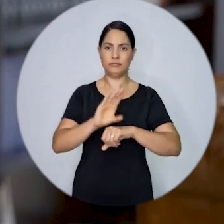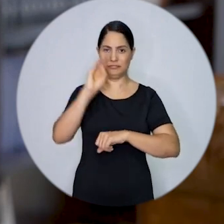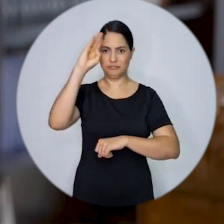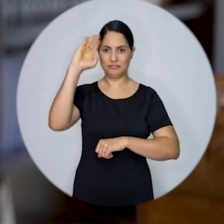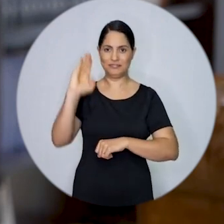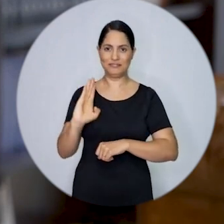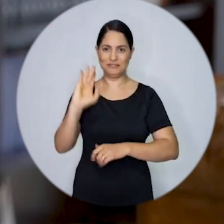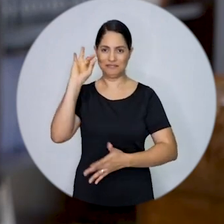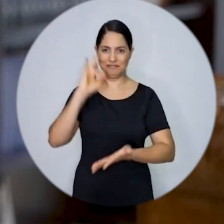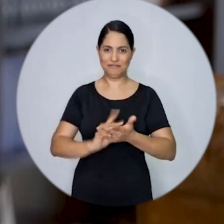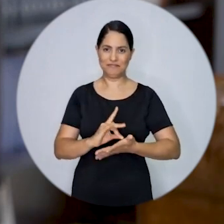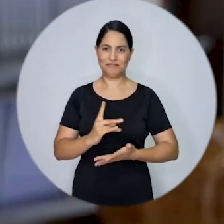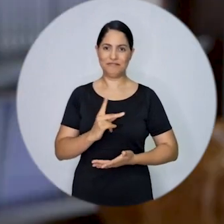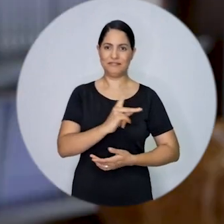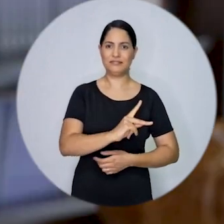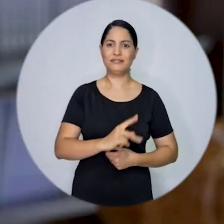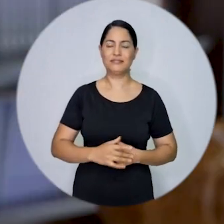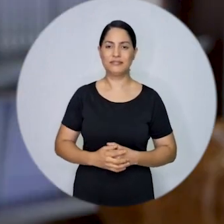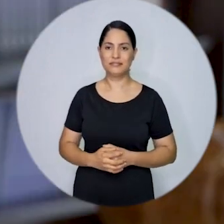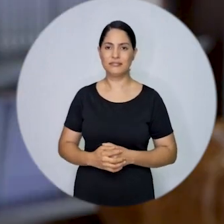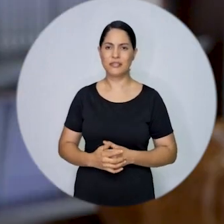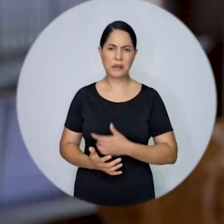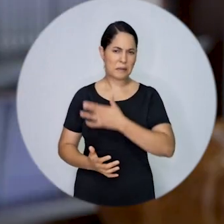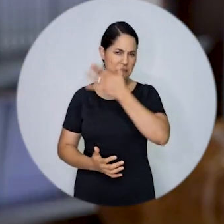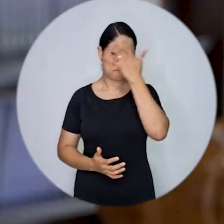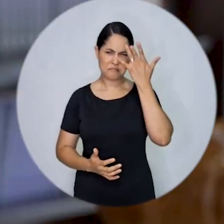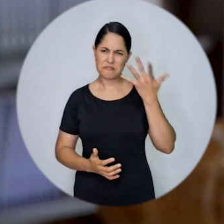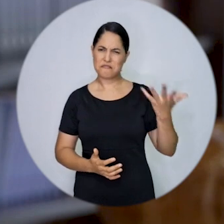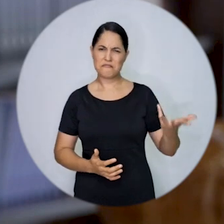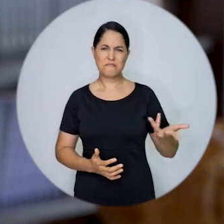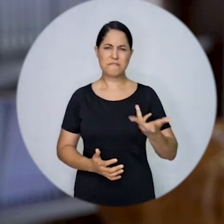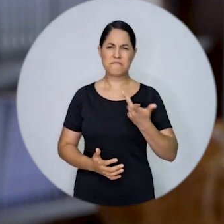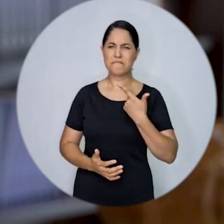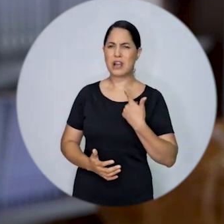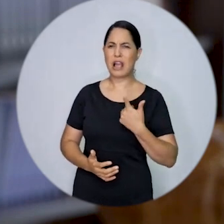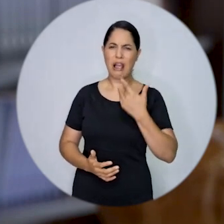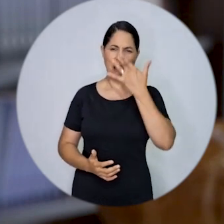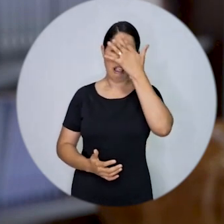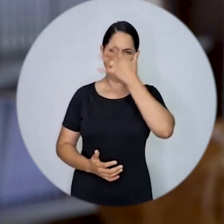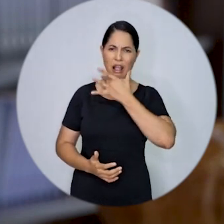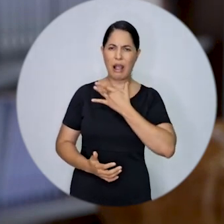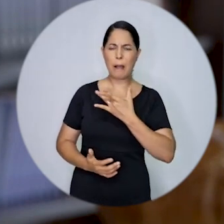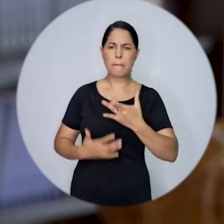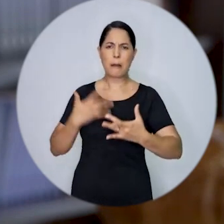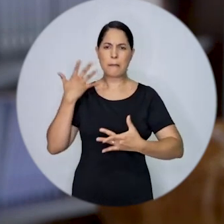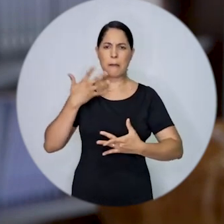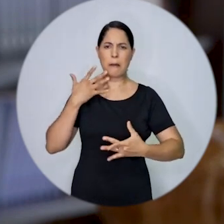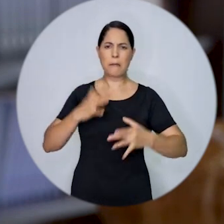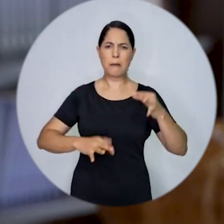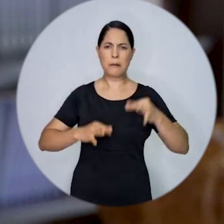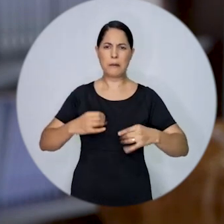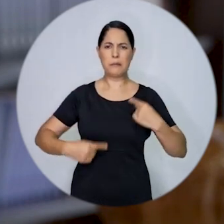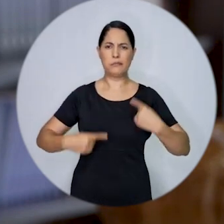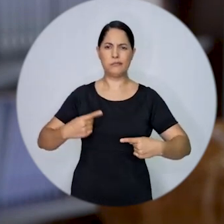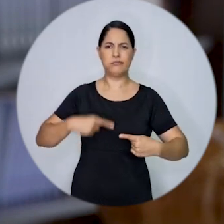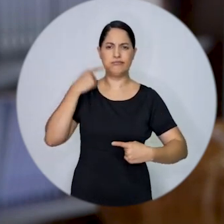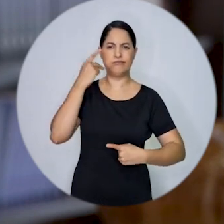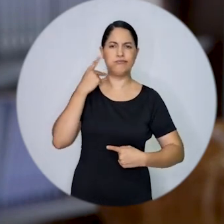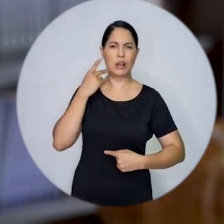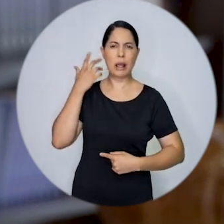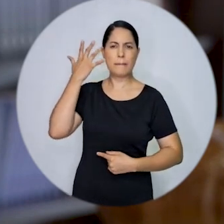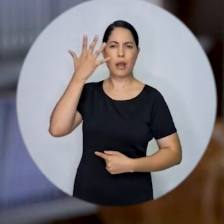da Constituição brasileira. Um manauara multifacetado, um jurista político,